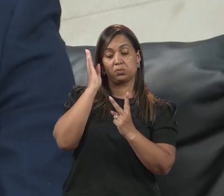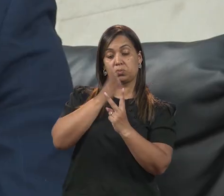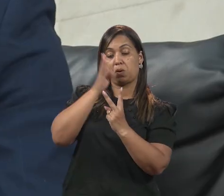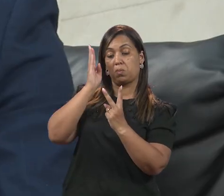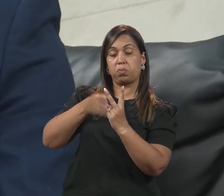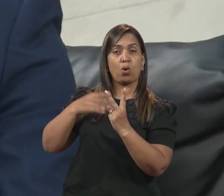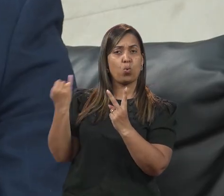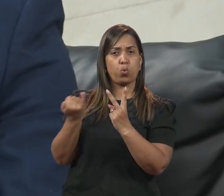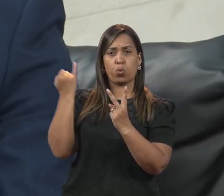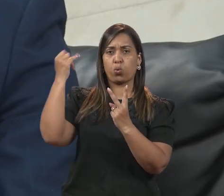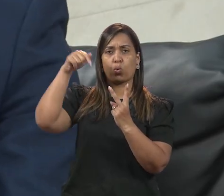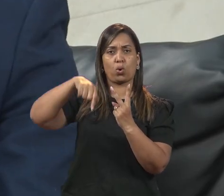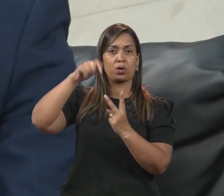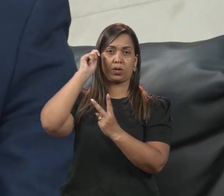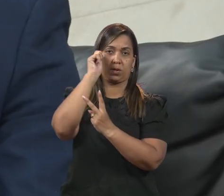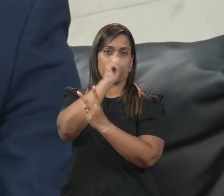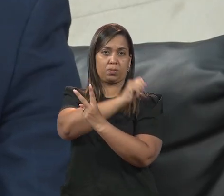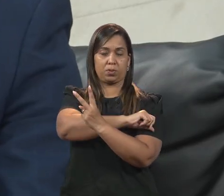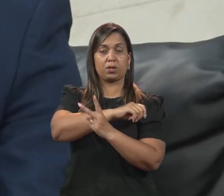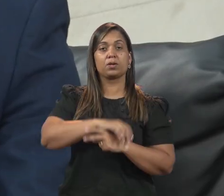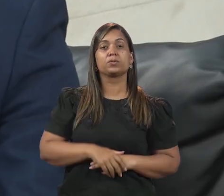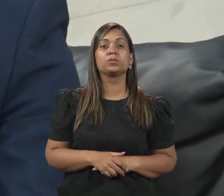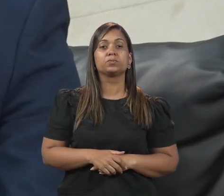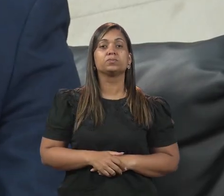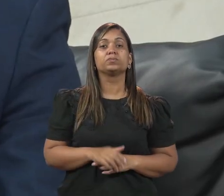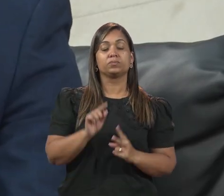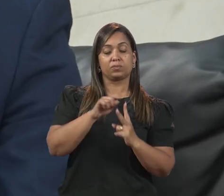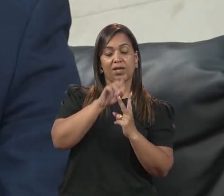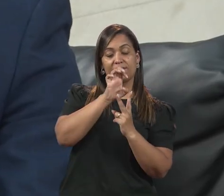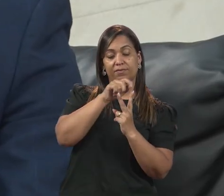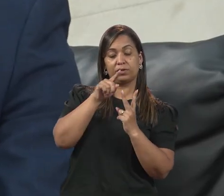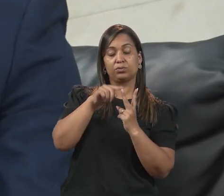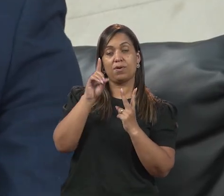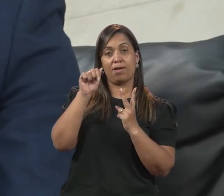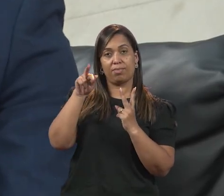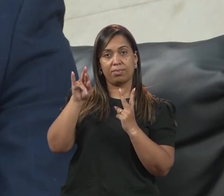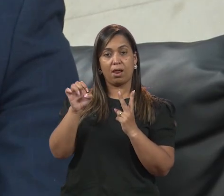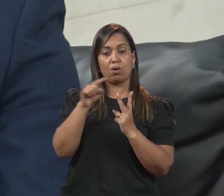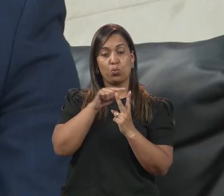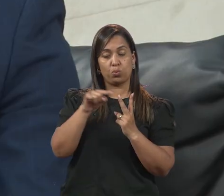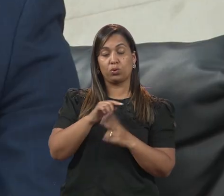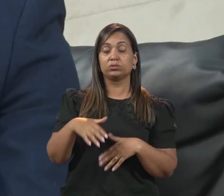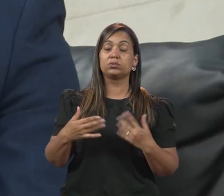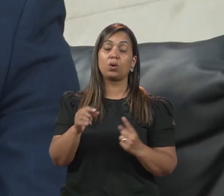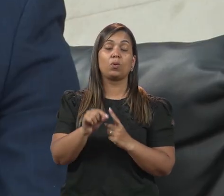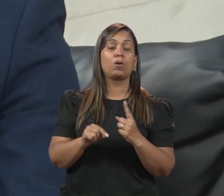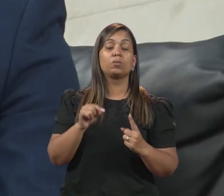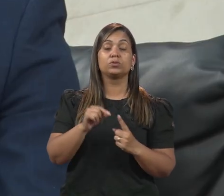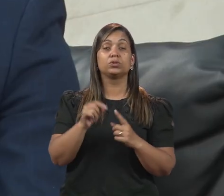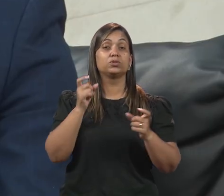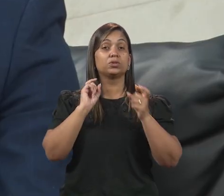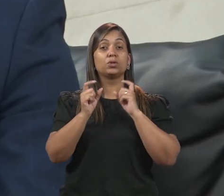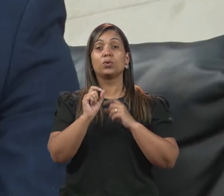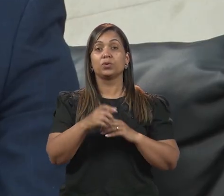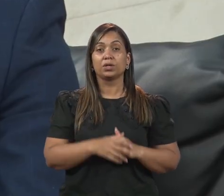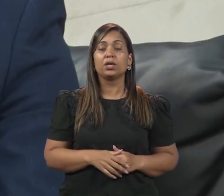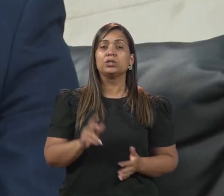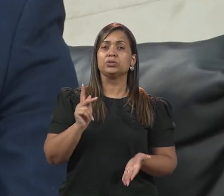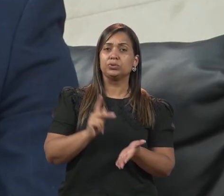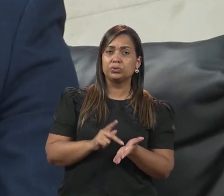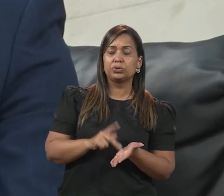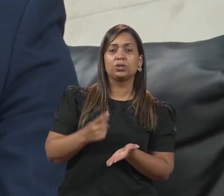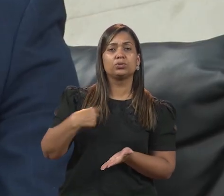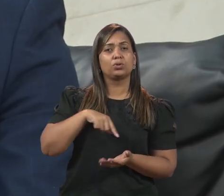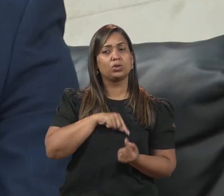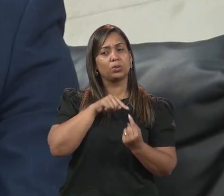de extrema importância nessa área, que está o doutor Evandro, o doutor André. E o objetivo desta reunião foi, de fato,